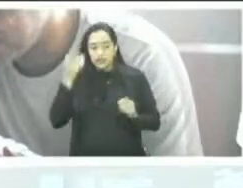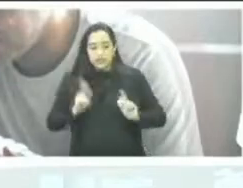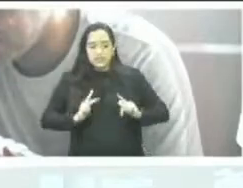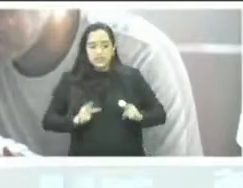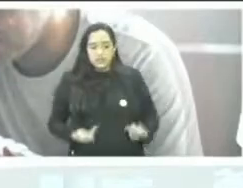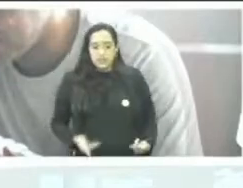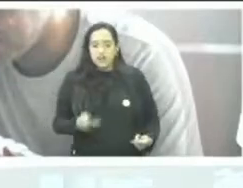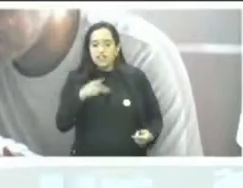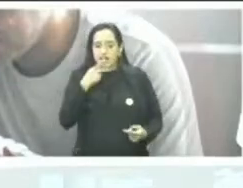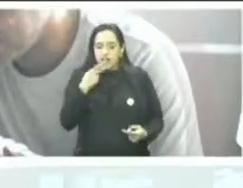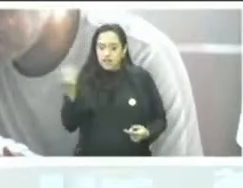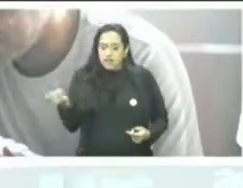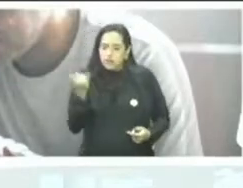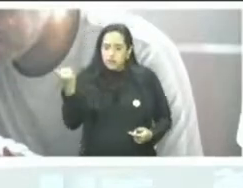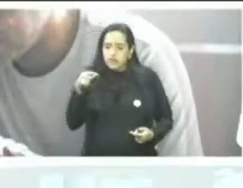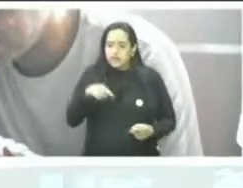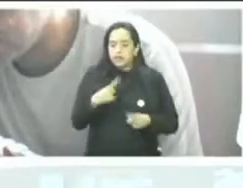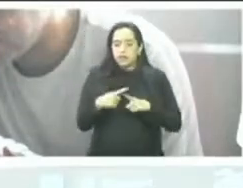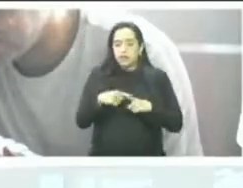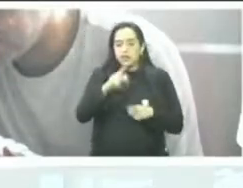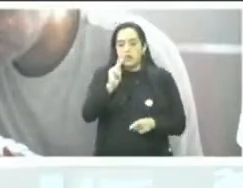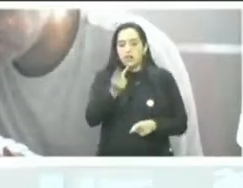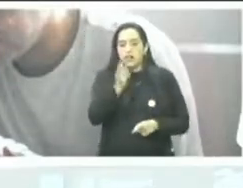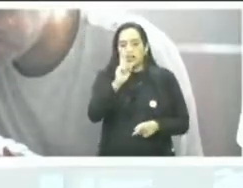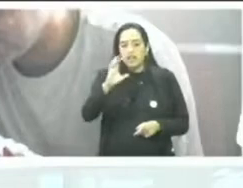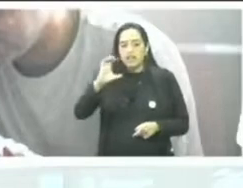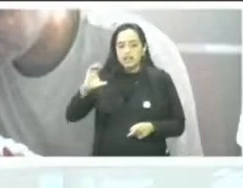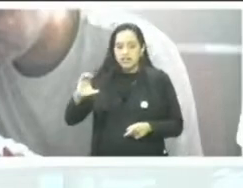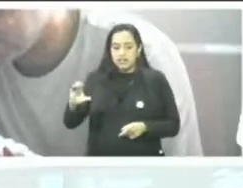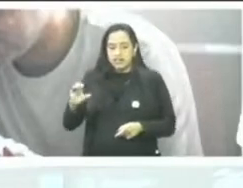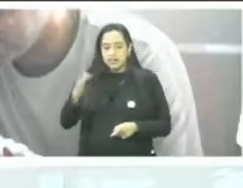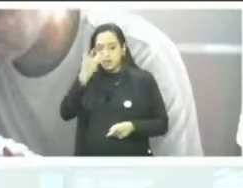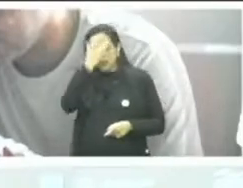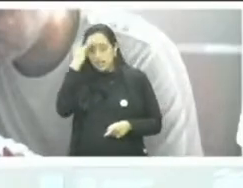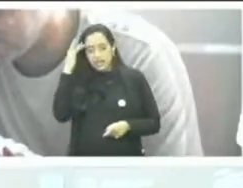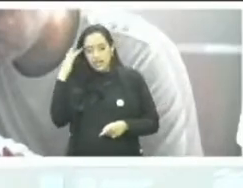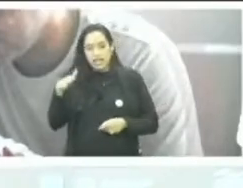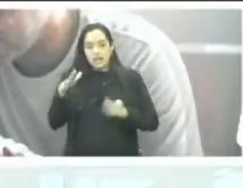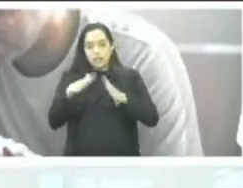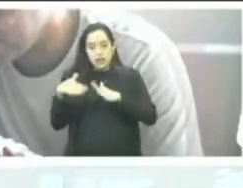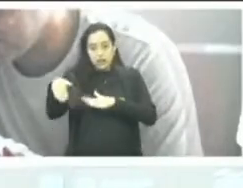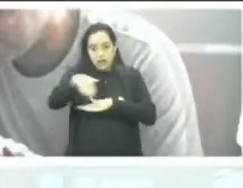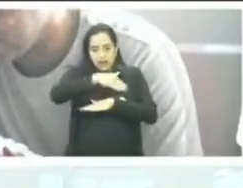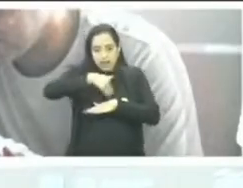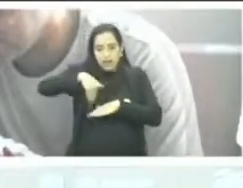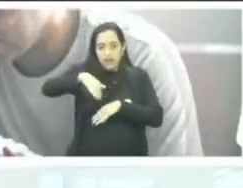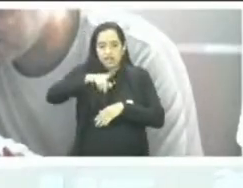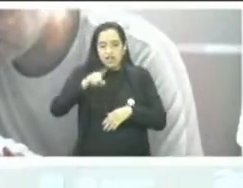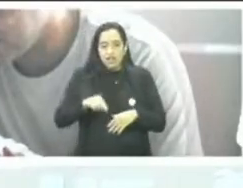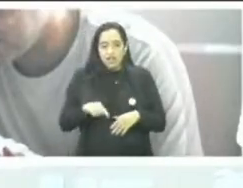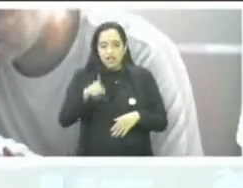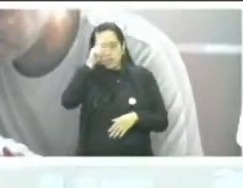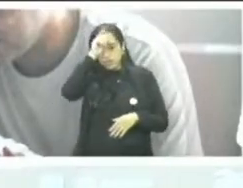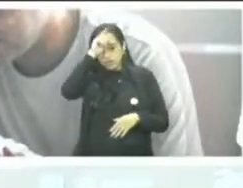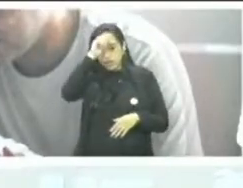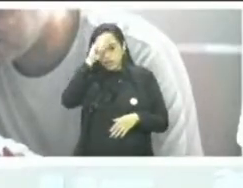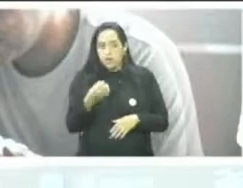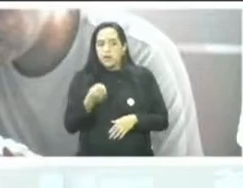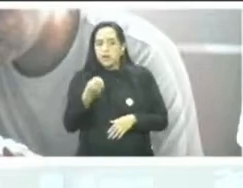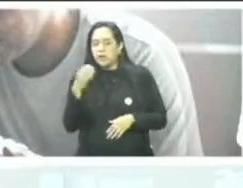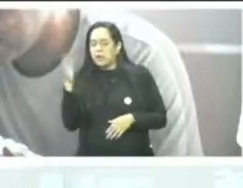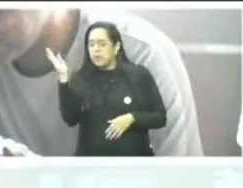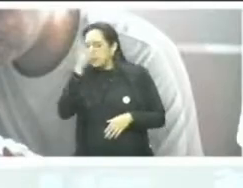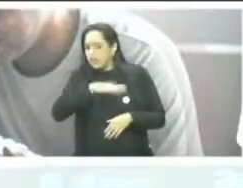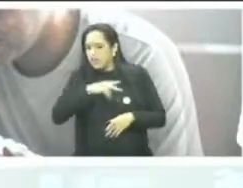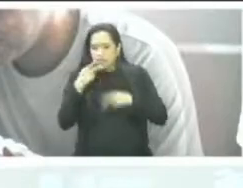importante falar isso, porque assim, o HRC, para quem mora na região, costuma ser um hospital muito mal falado. Assim, todo mundo fala,